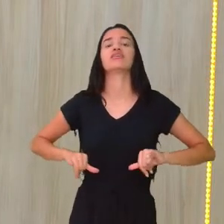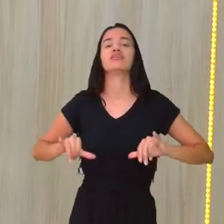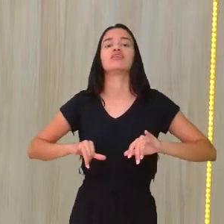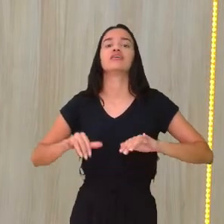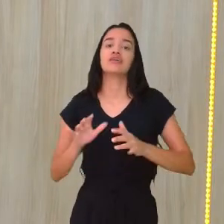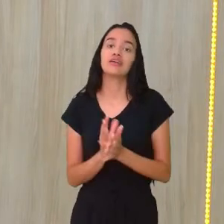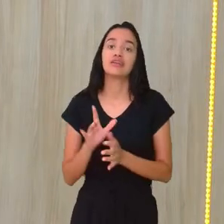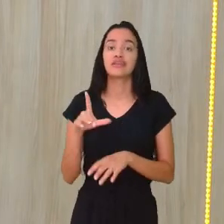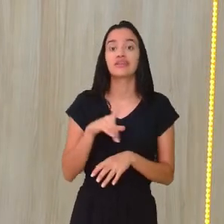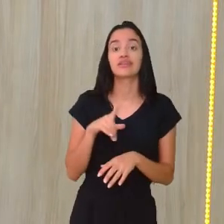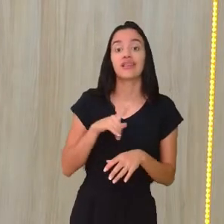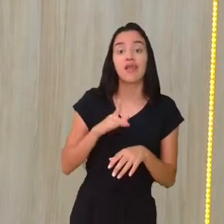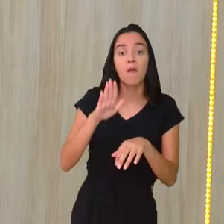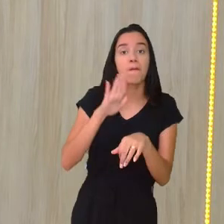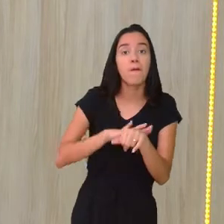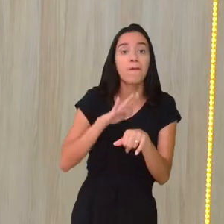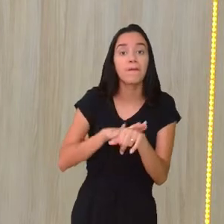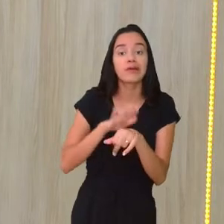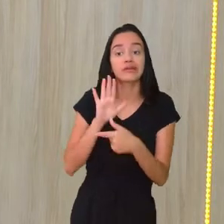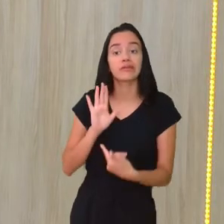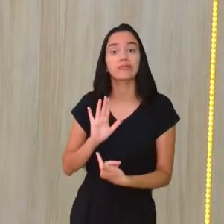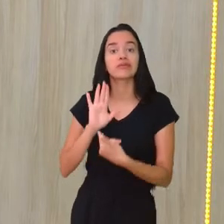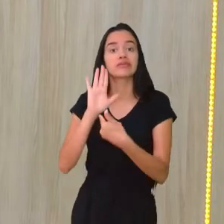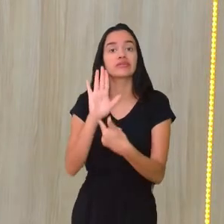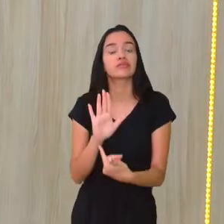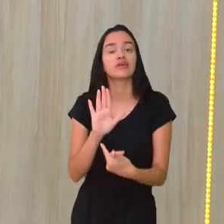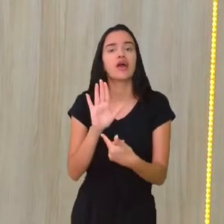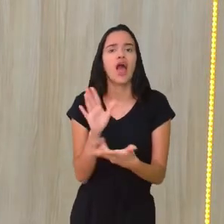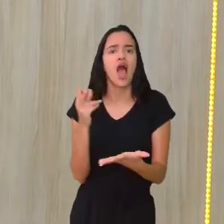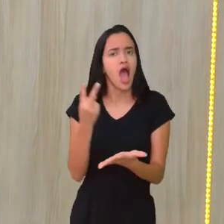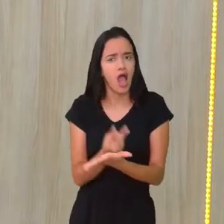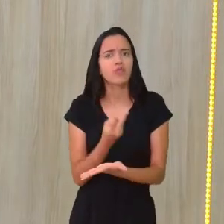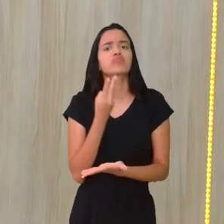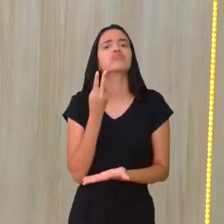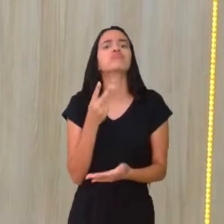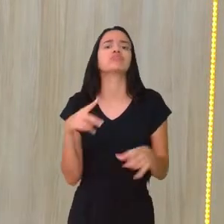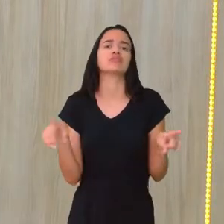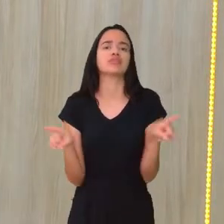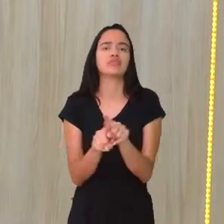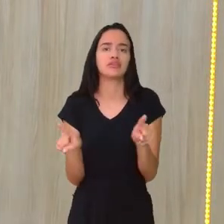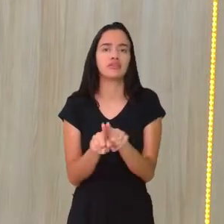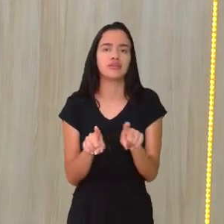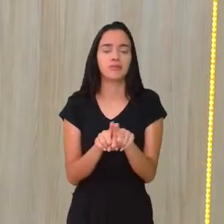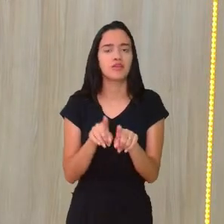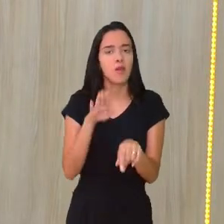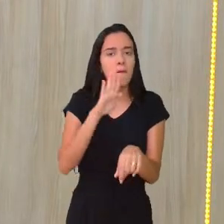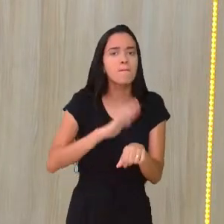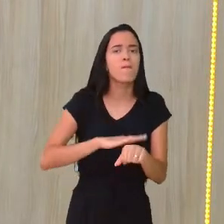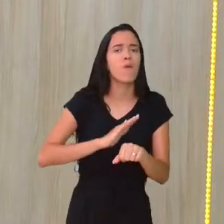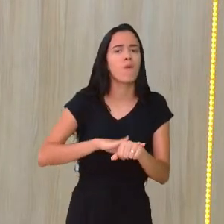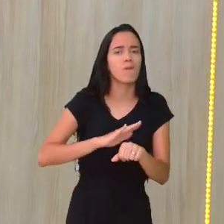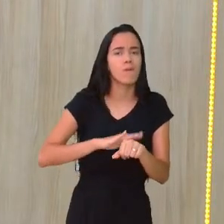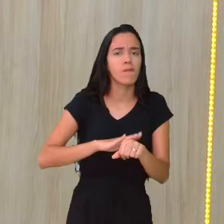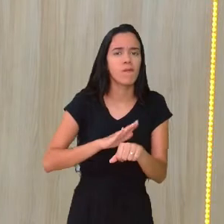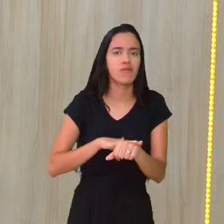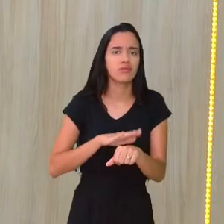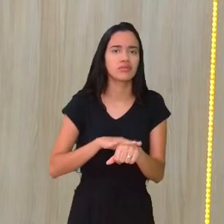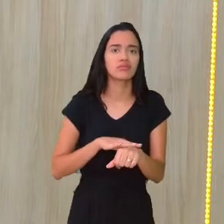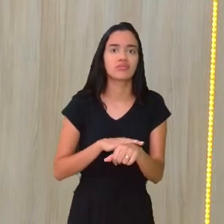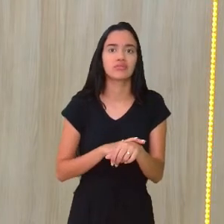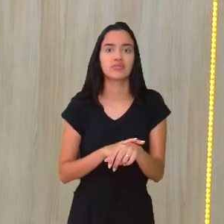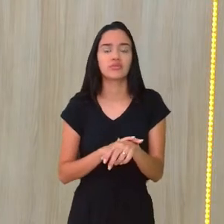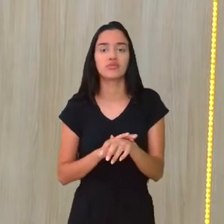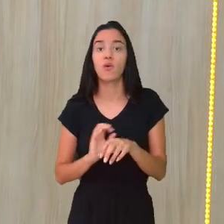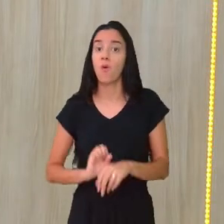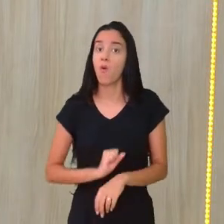encenações, momentos de apresentações, onde acontecia também momentos assim bem